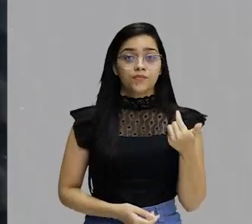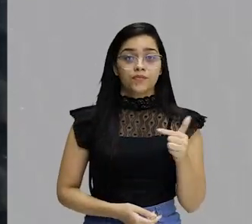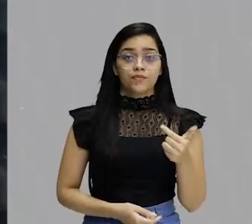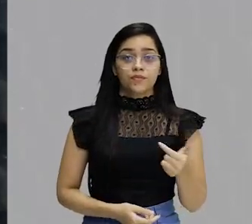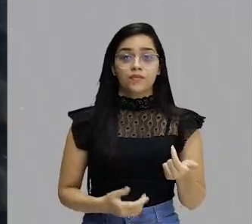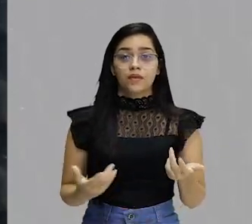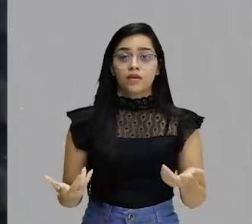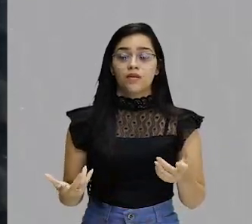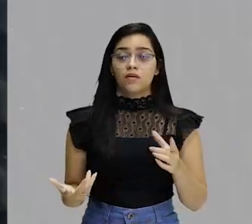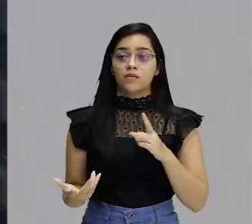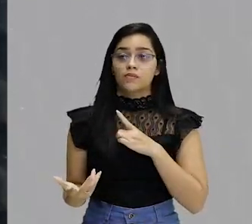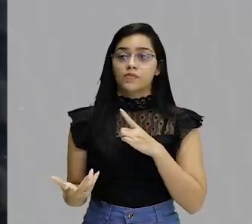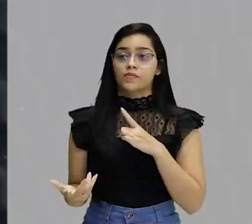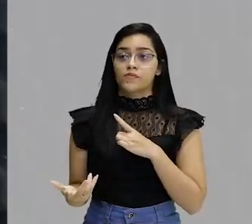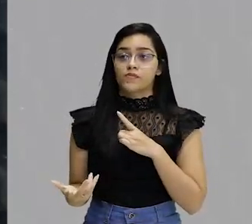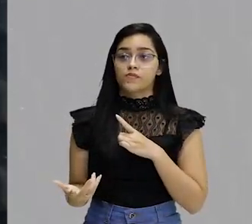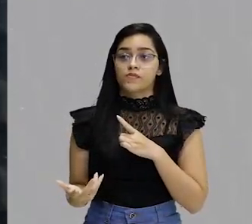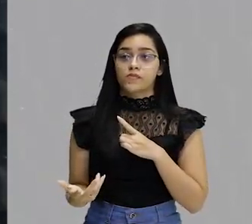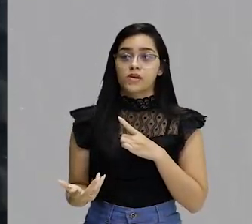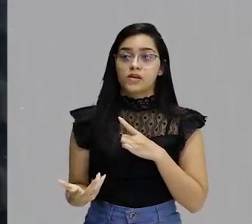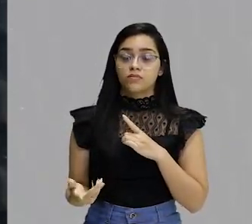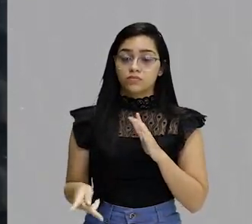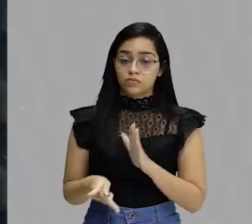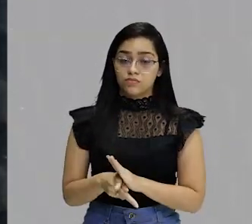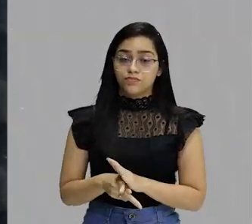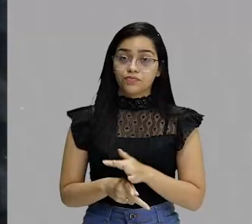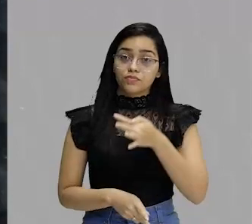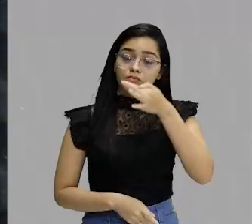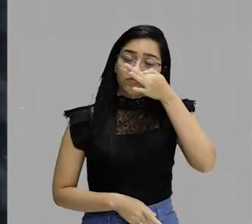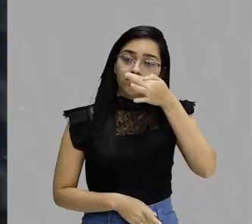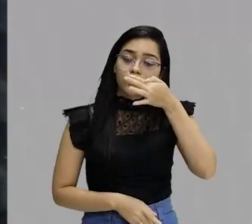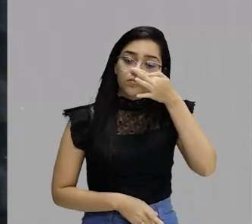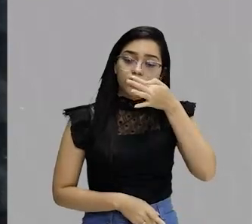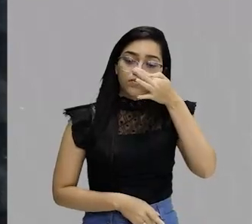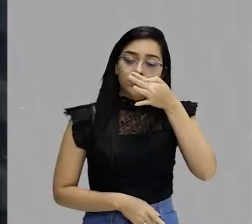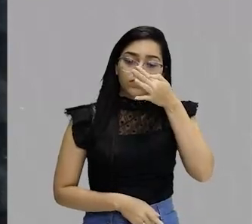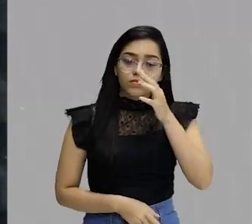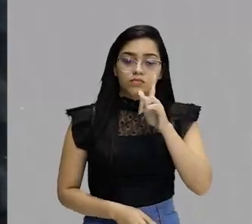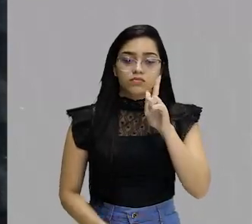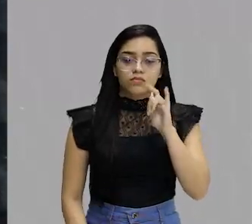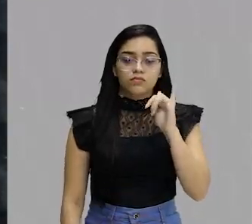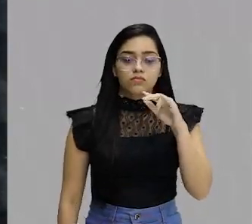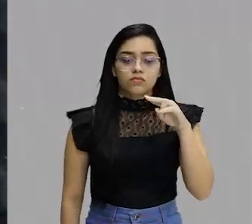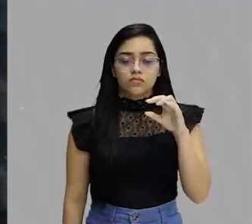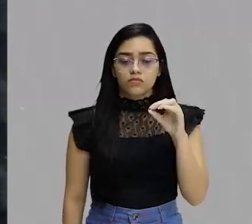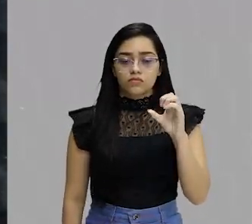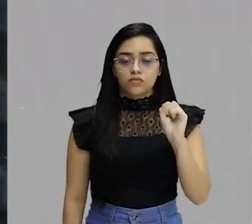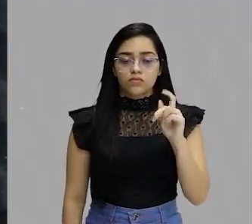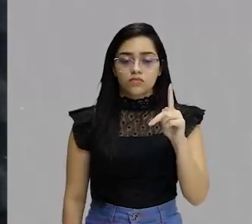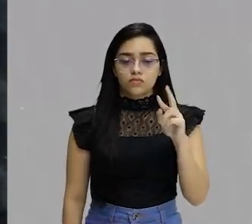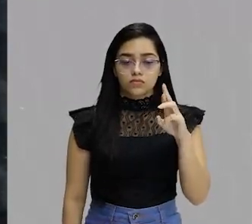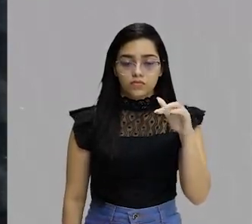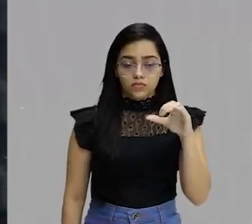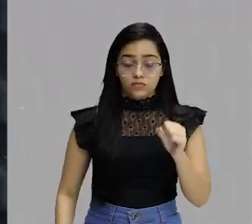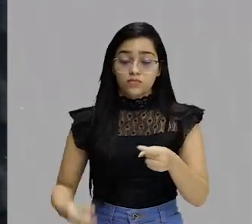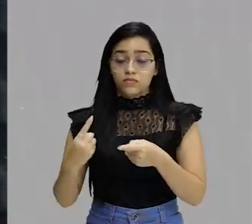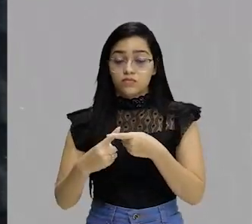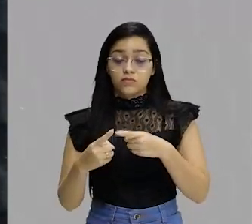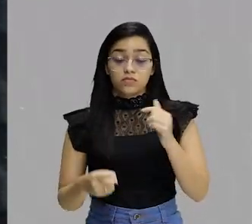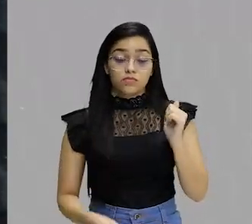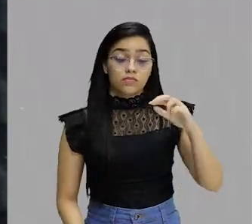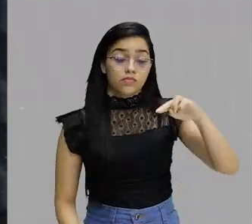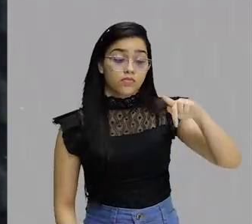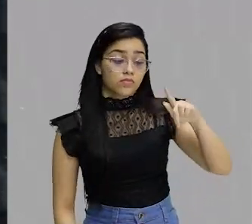ali a presença da flor nas gimnospermas. Porque nas angiospermas, a